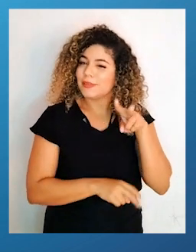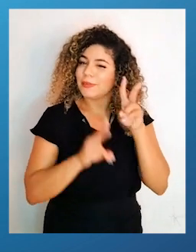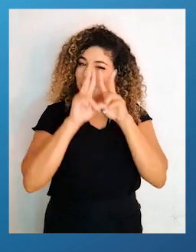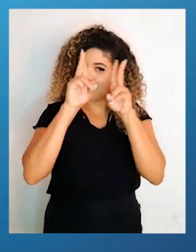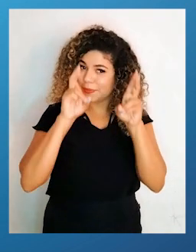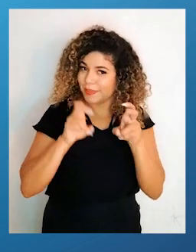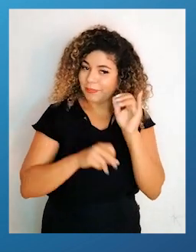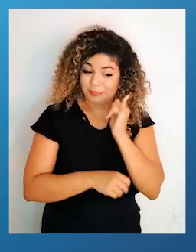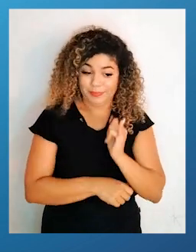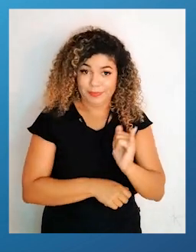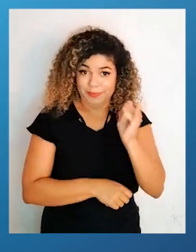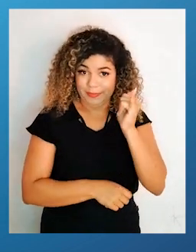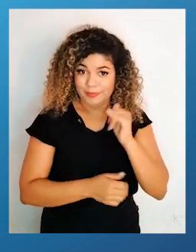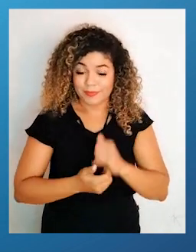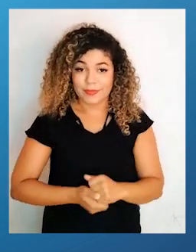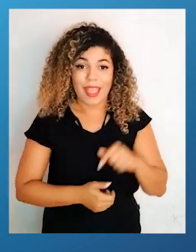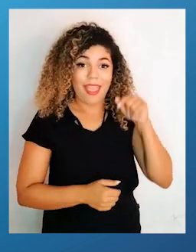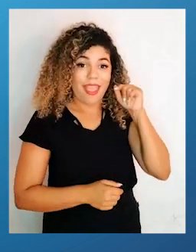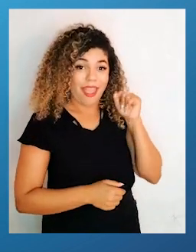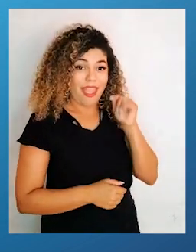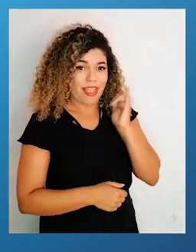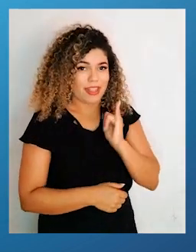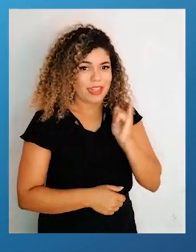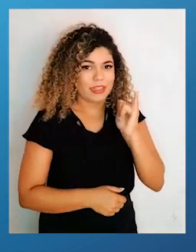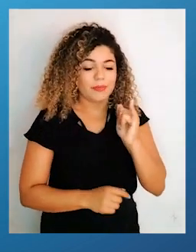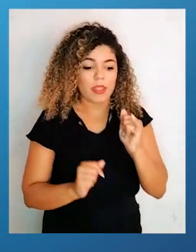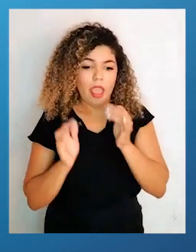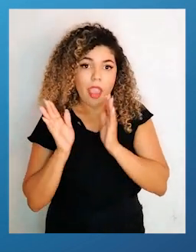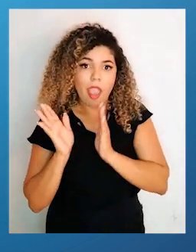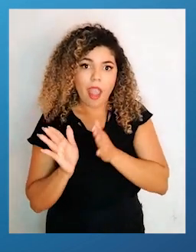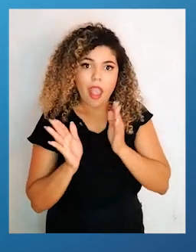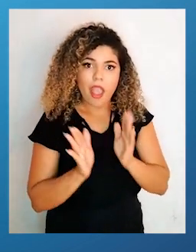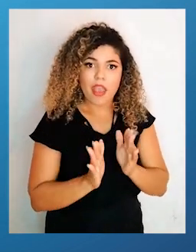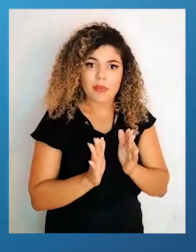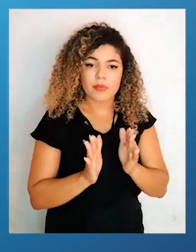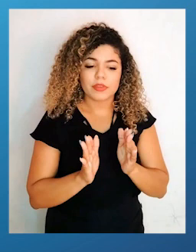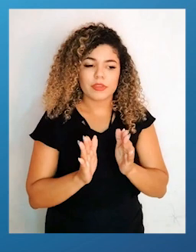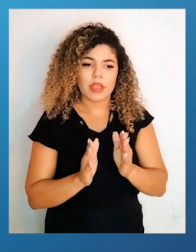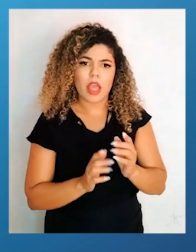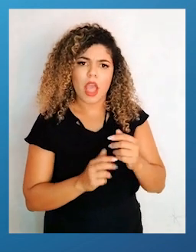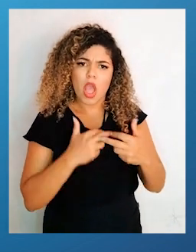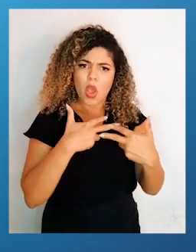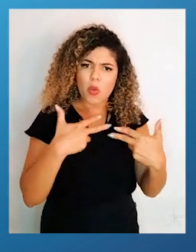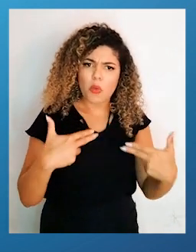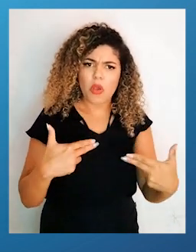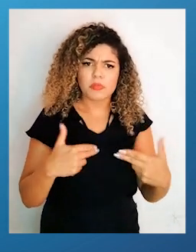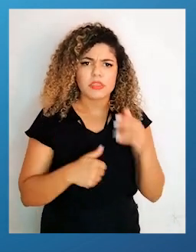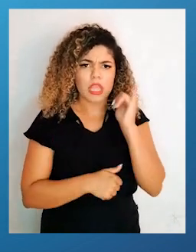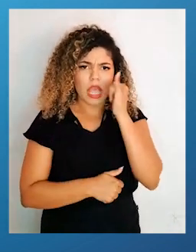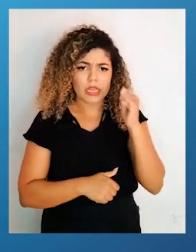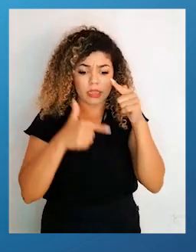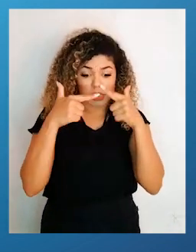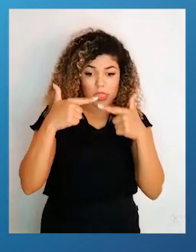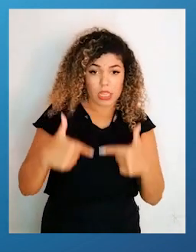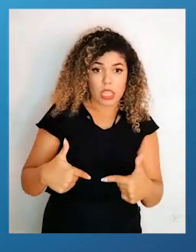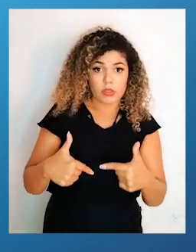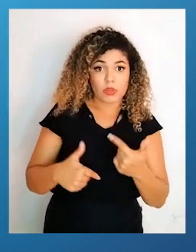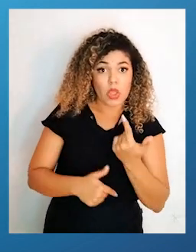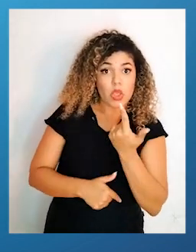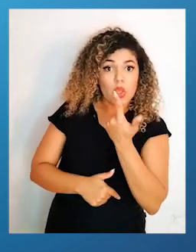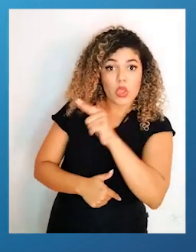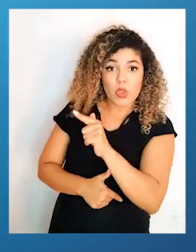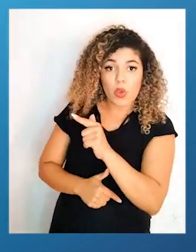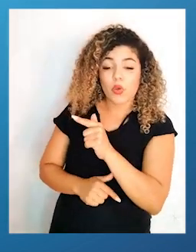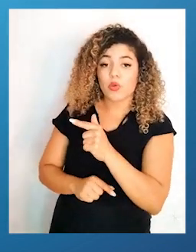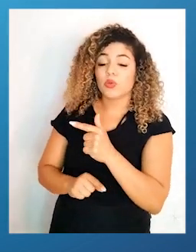eletrização. A eletrização é um processo de tornar um corpo eletricamente neutro e um corpo